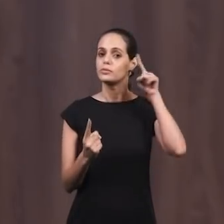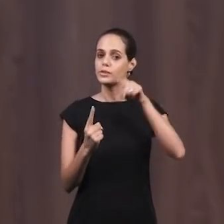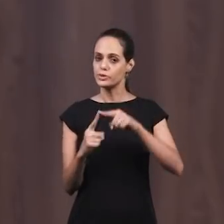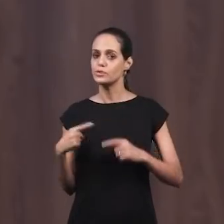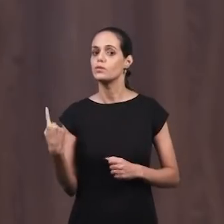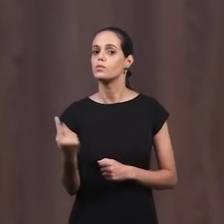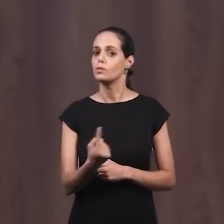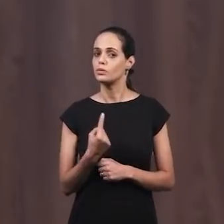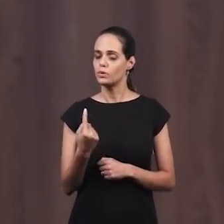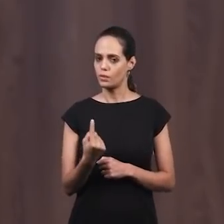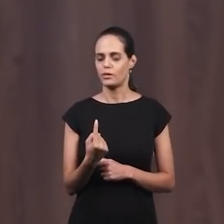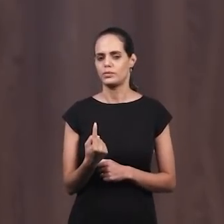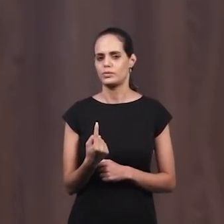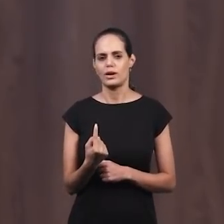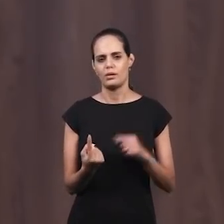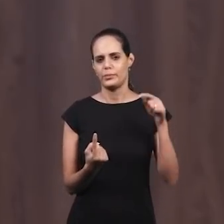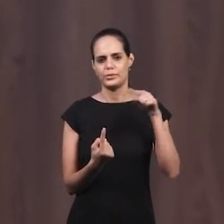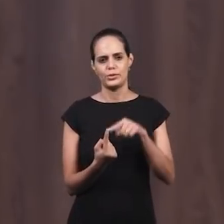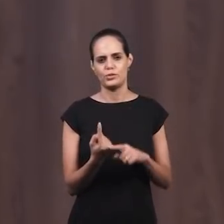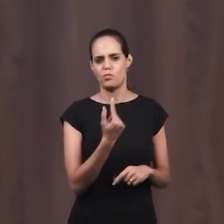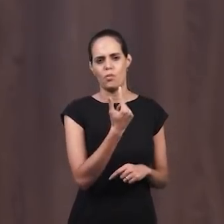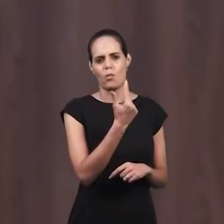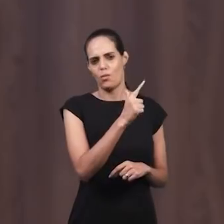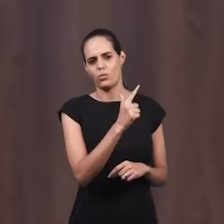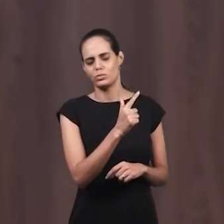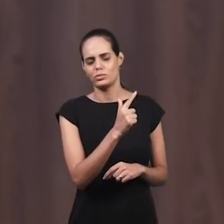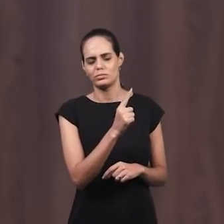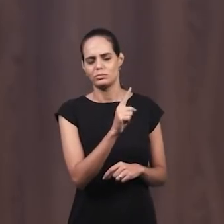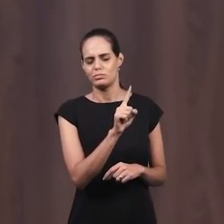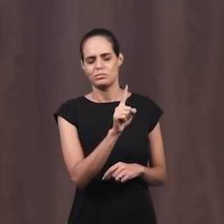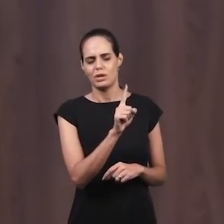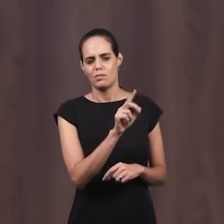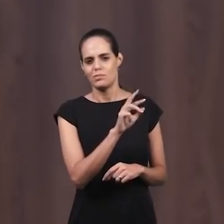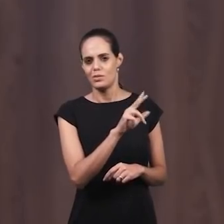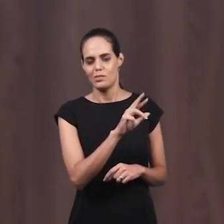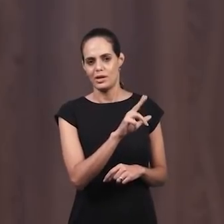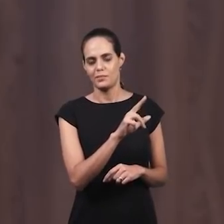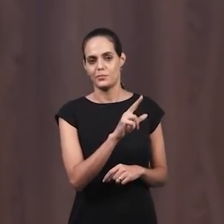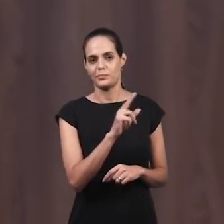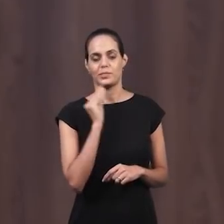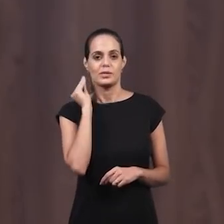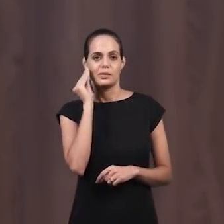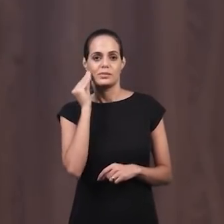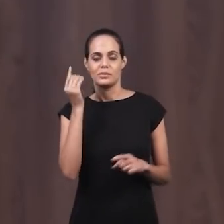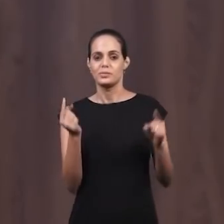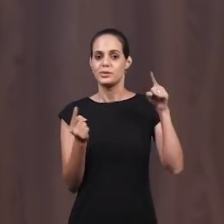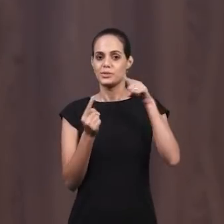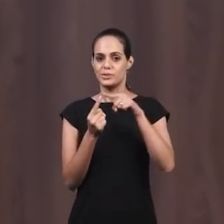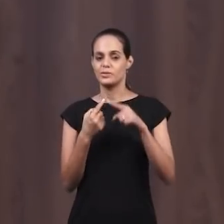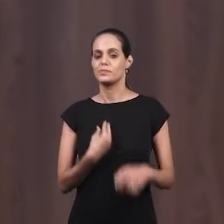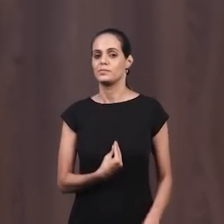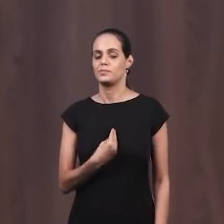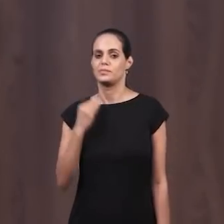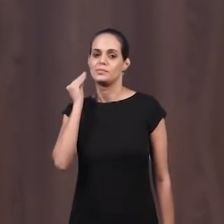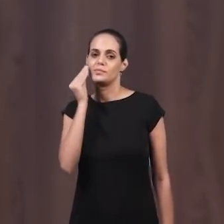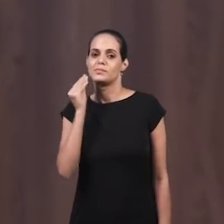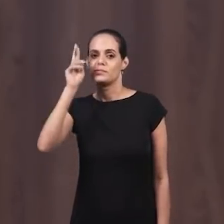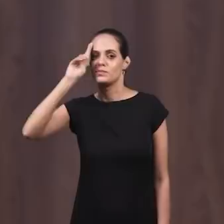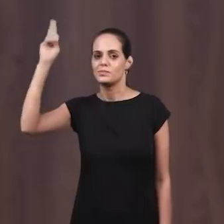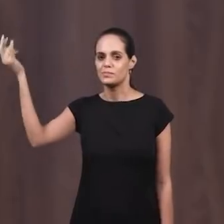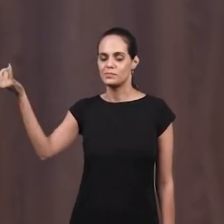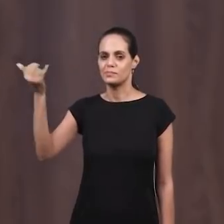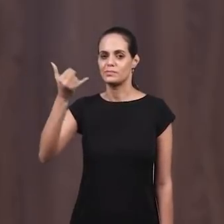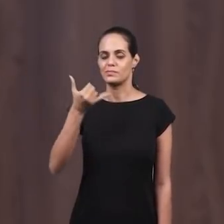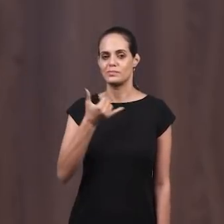nosso objetivo. Nosso objetivo não é outro senão viver uma experiência com o Senhor, senão ouvir